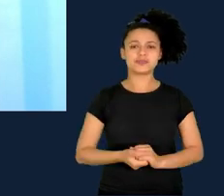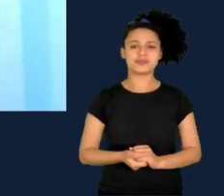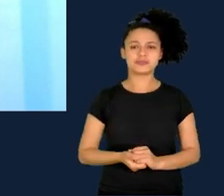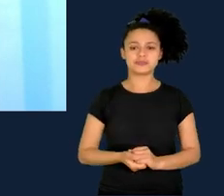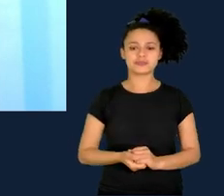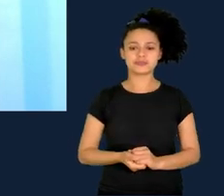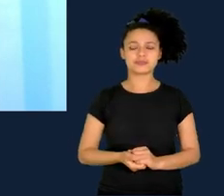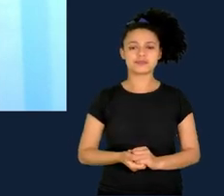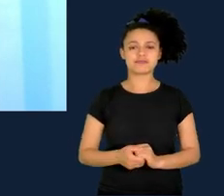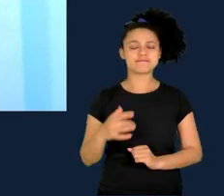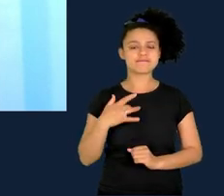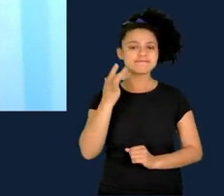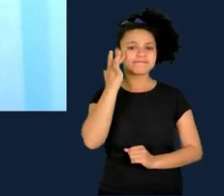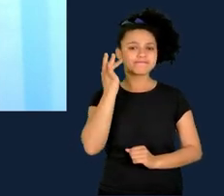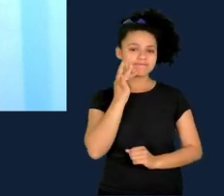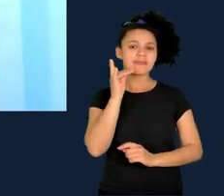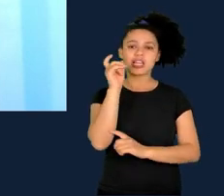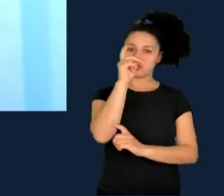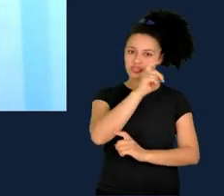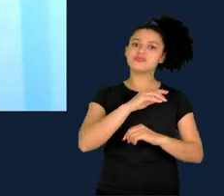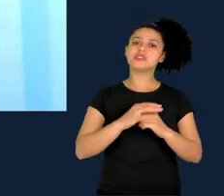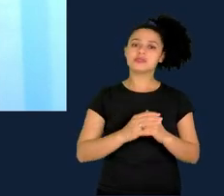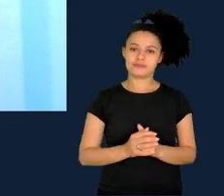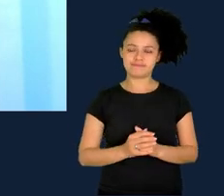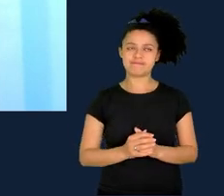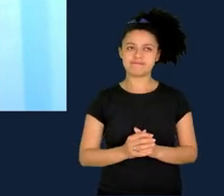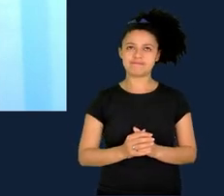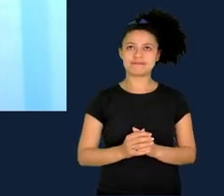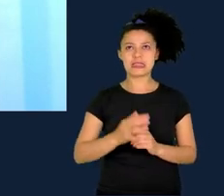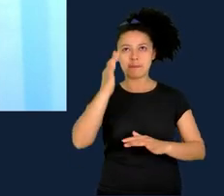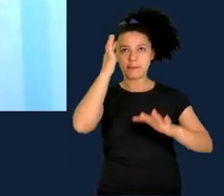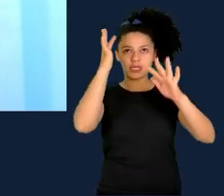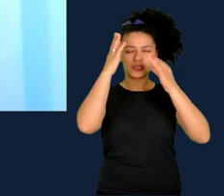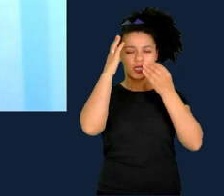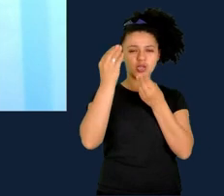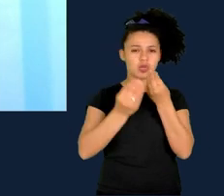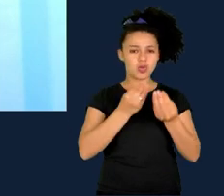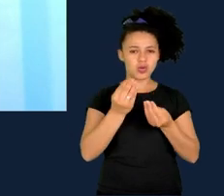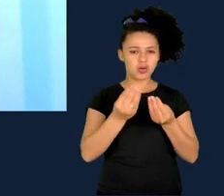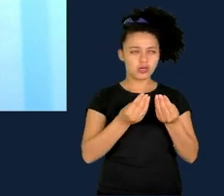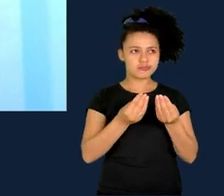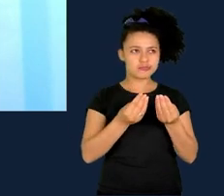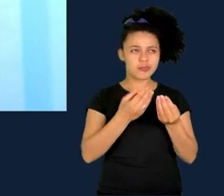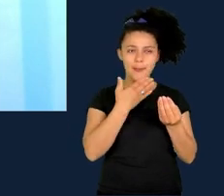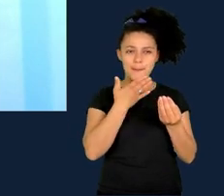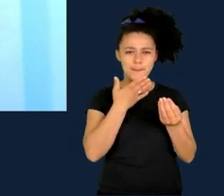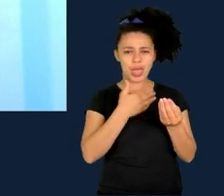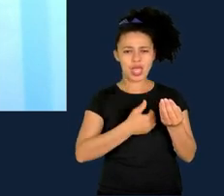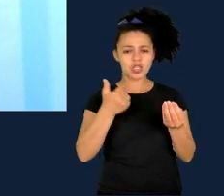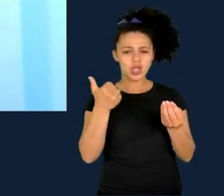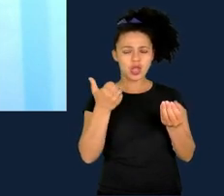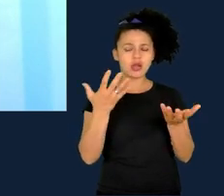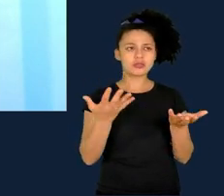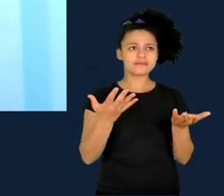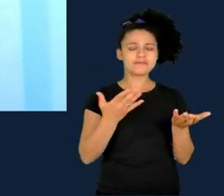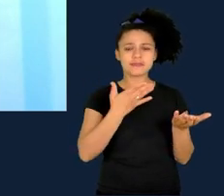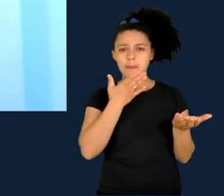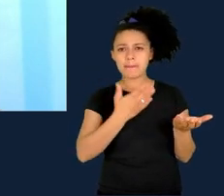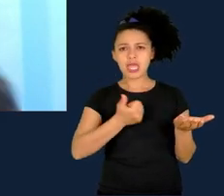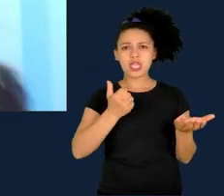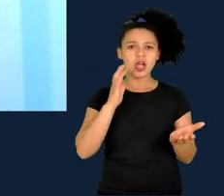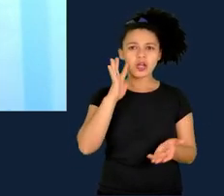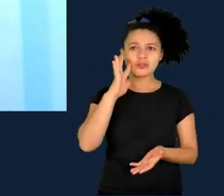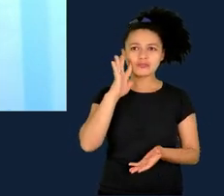Eu acho que é difícil pensar de que forma seria melhor, né? Melhor solução